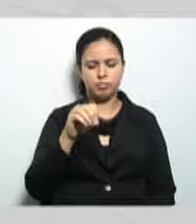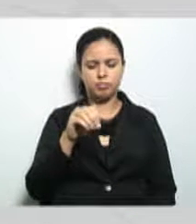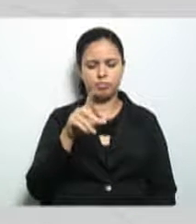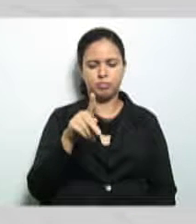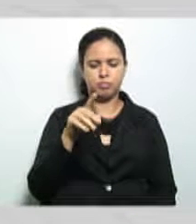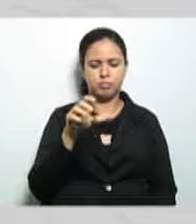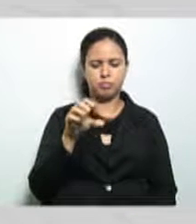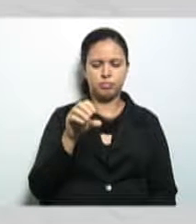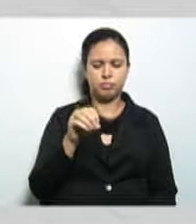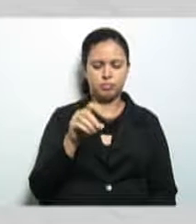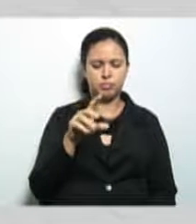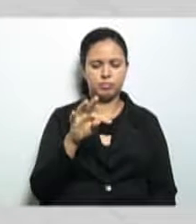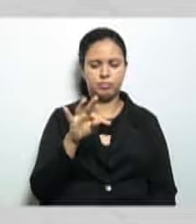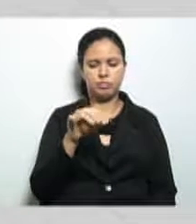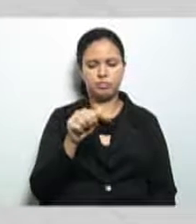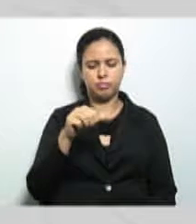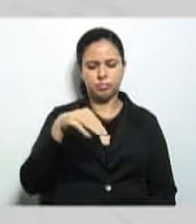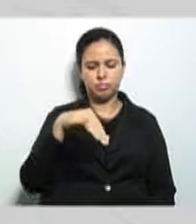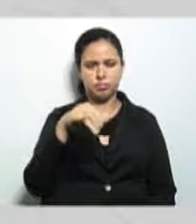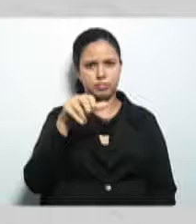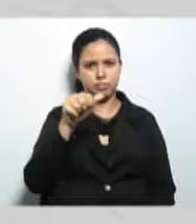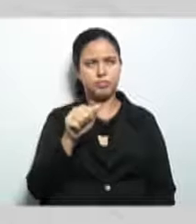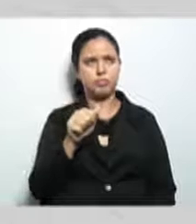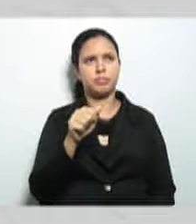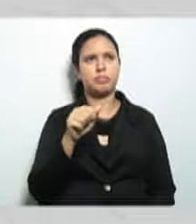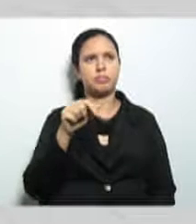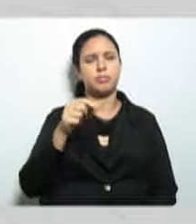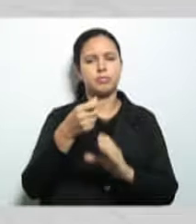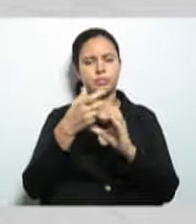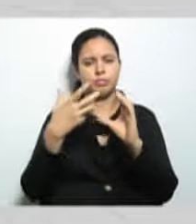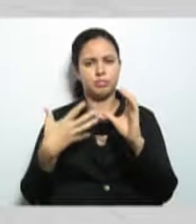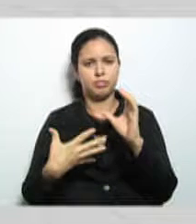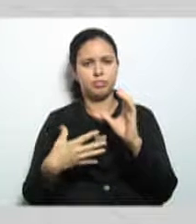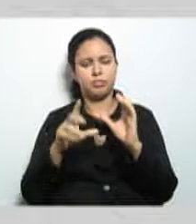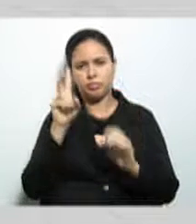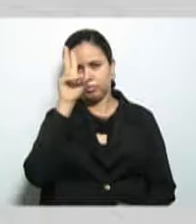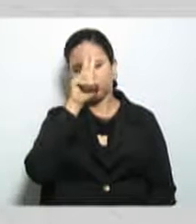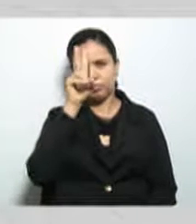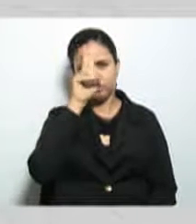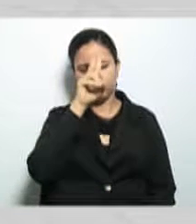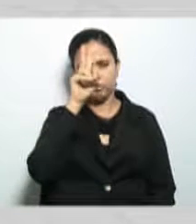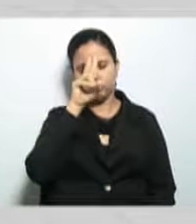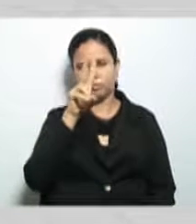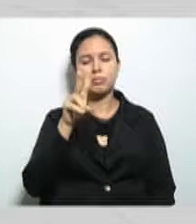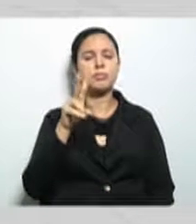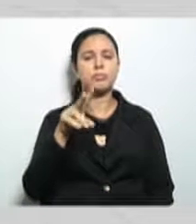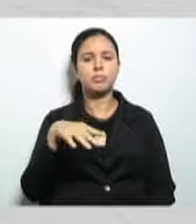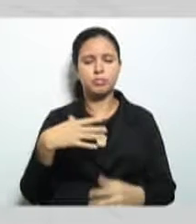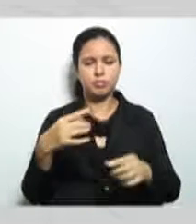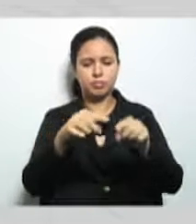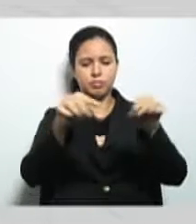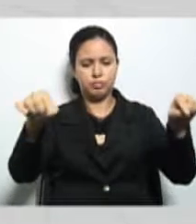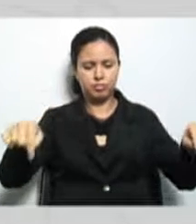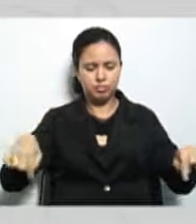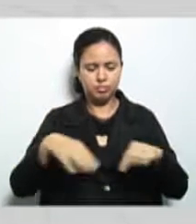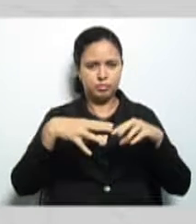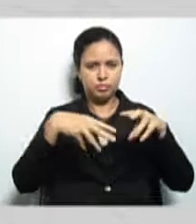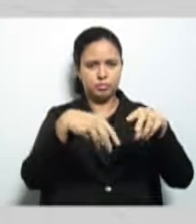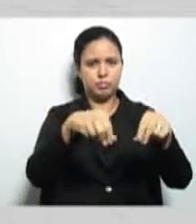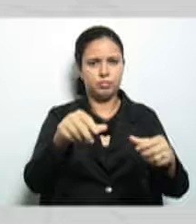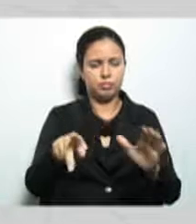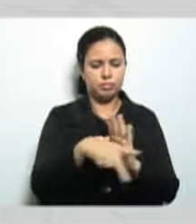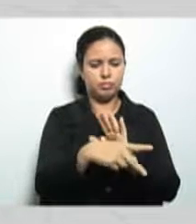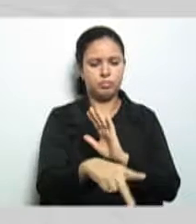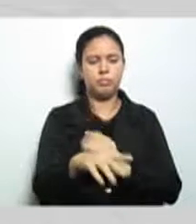Então, nesse modelo, uma característica que poderíamos lembrar é: as terras pertenciam ao Estado. Ou seja,